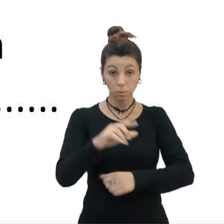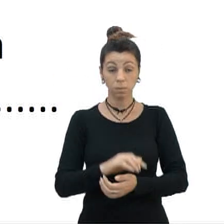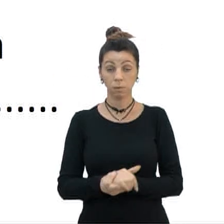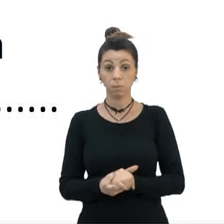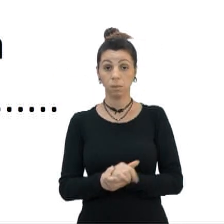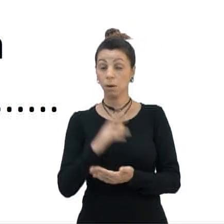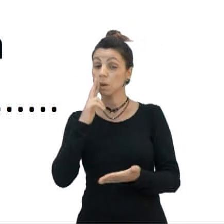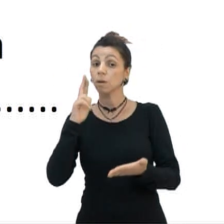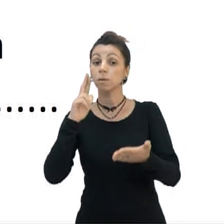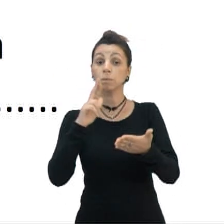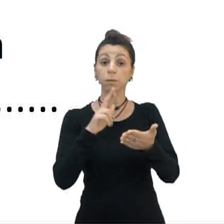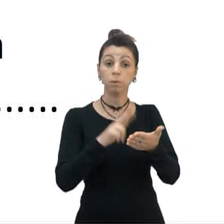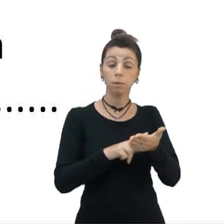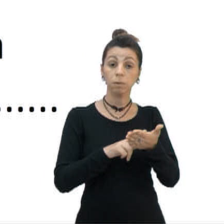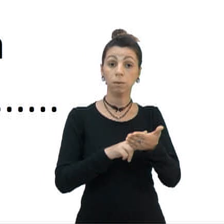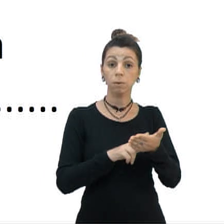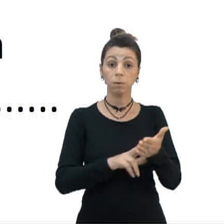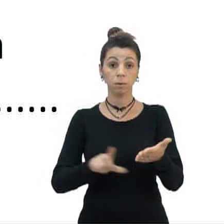vocês responder